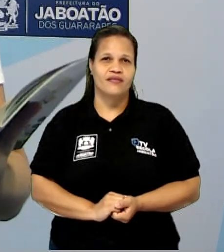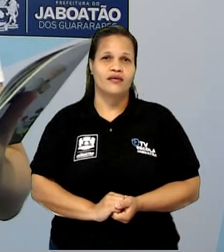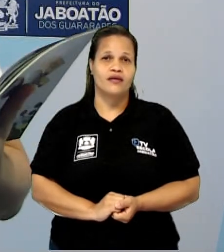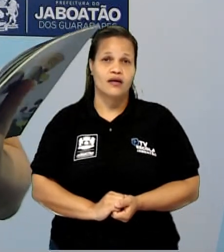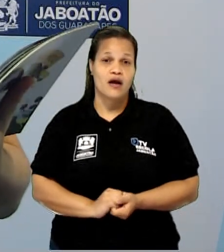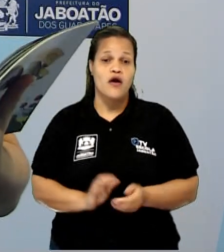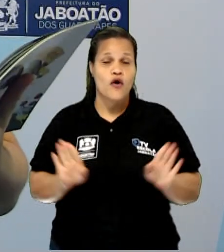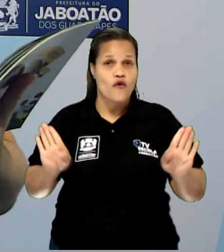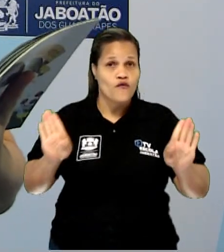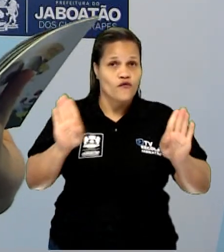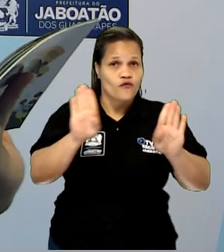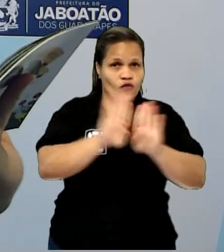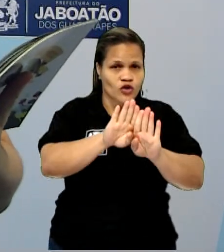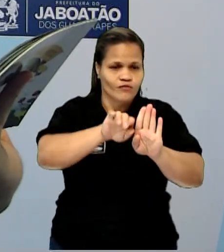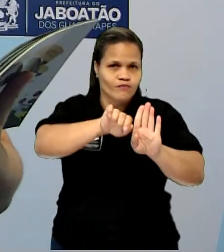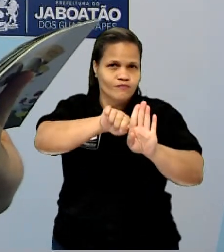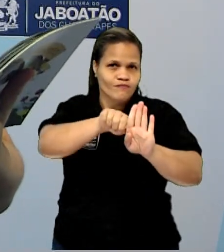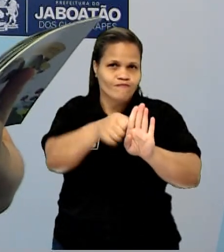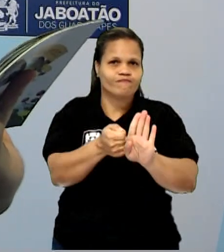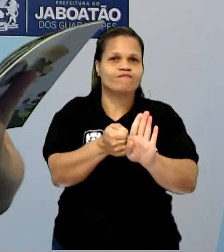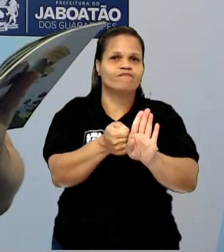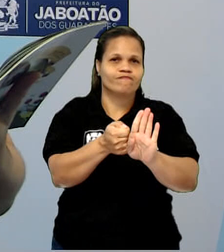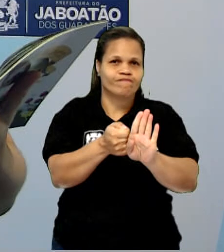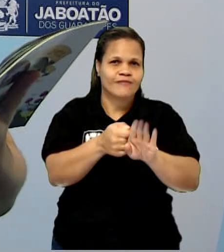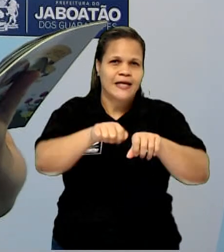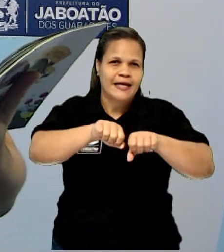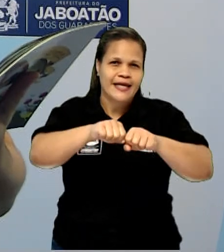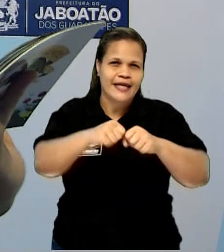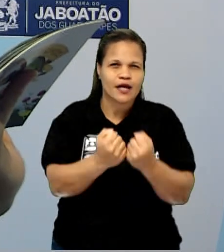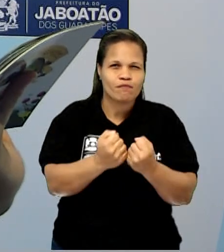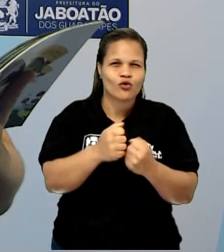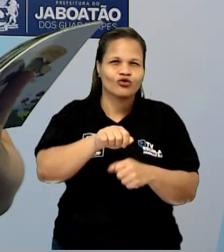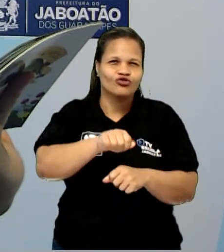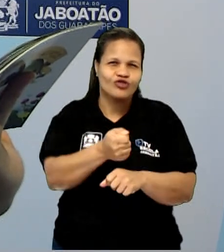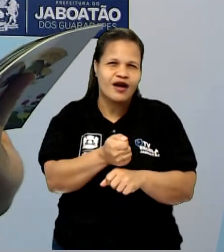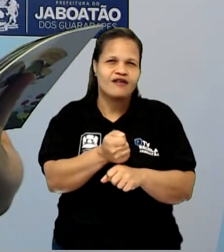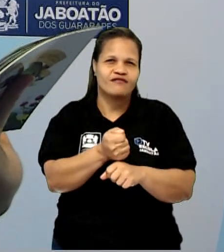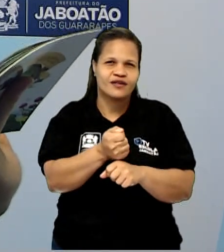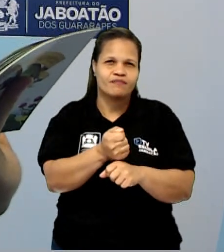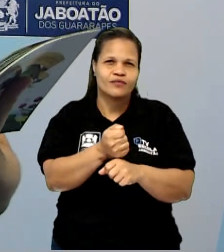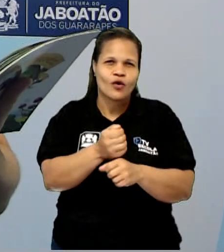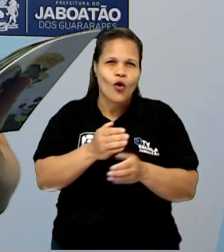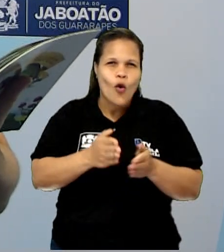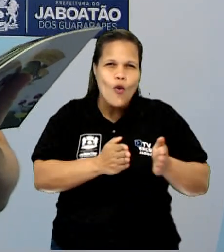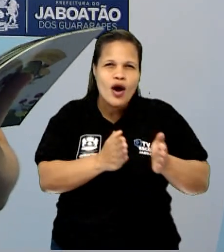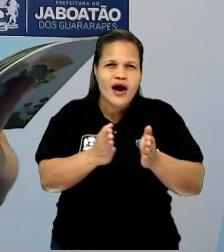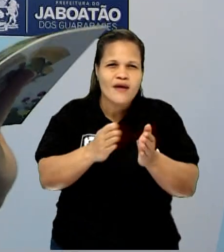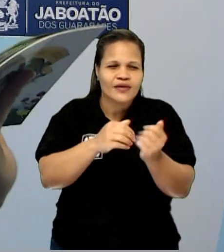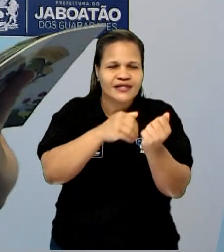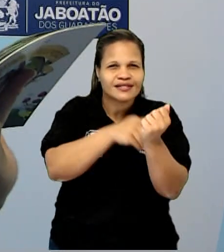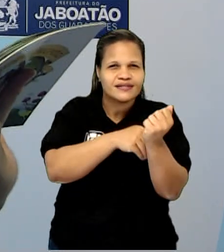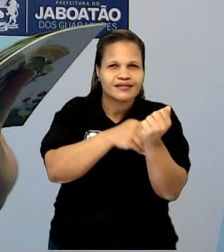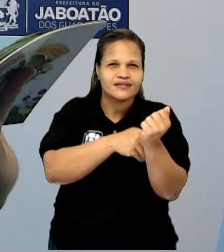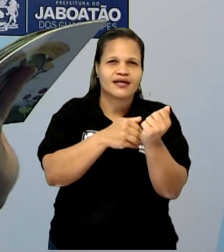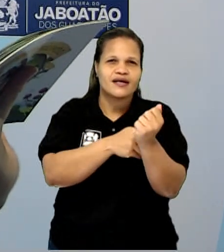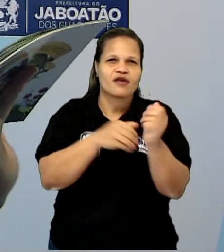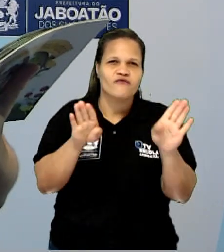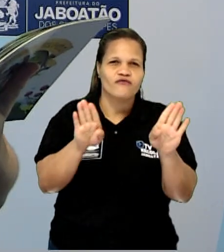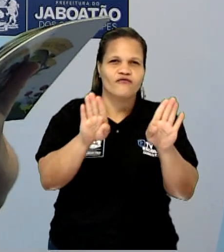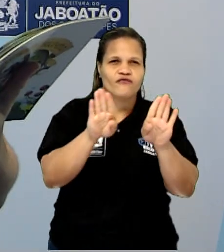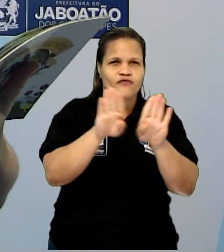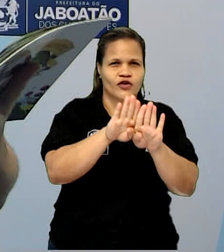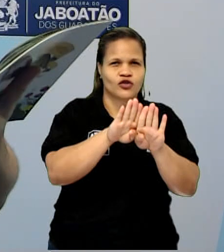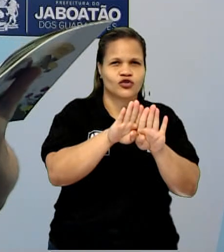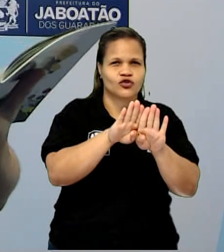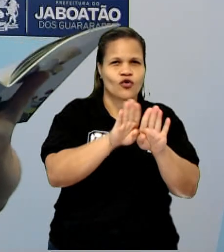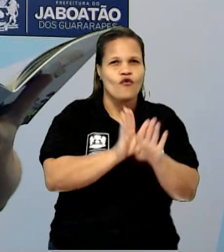Fechei a pequena porta e a chave se quebrou. A passagem tão secreta novamente se fechou. Entrei